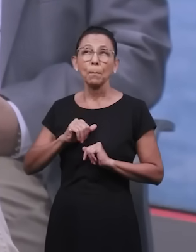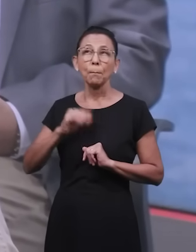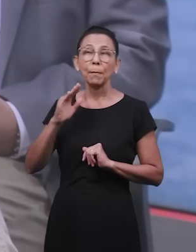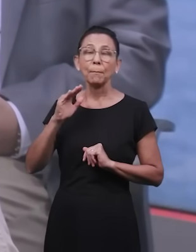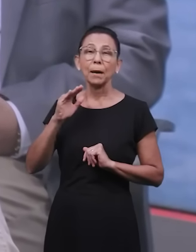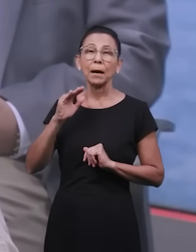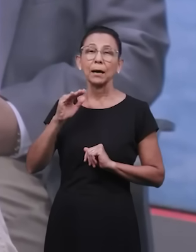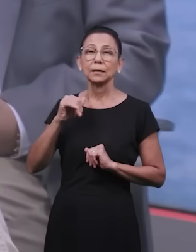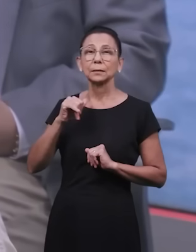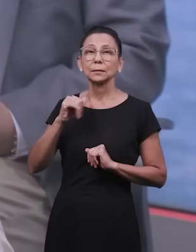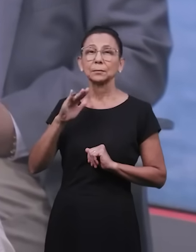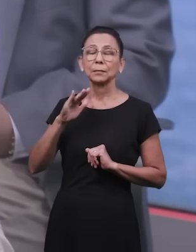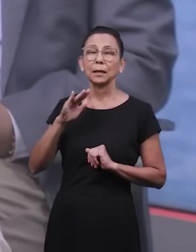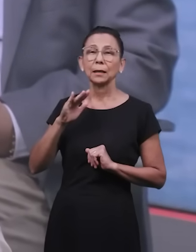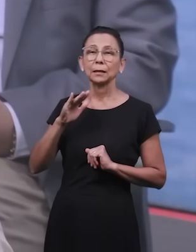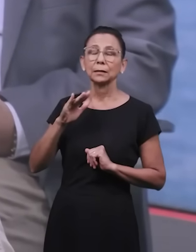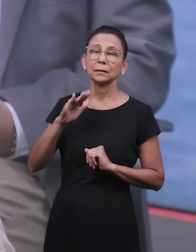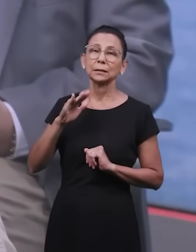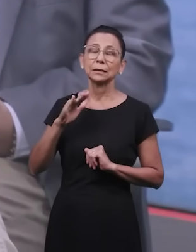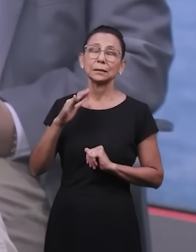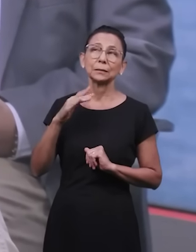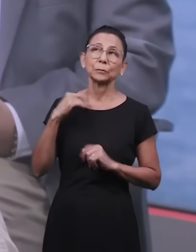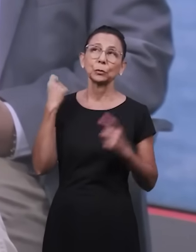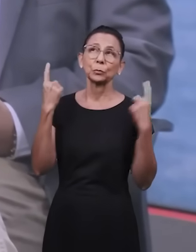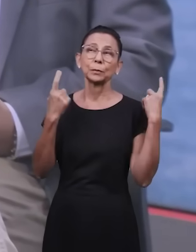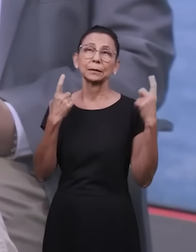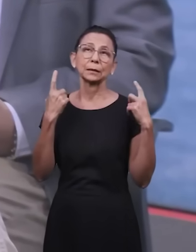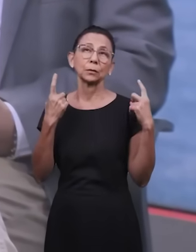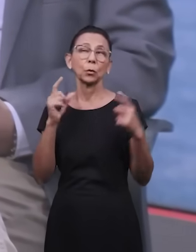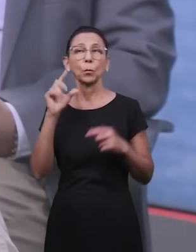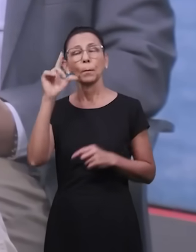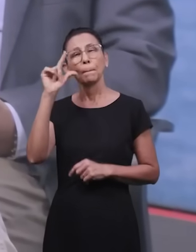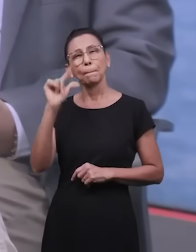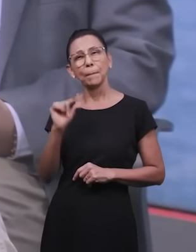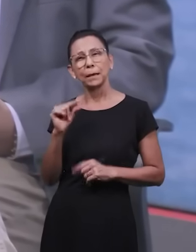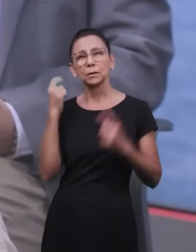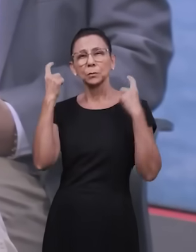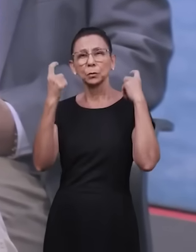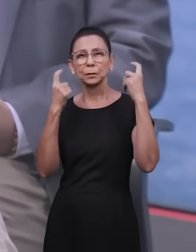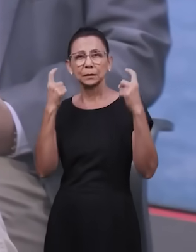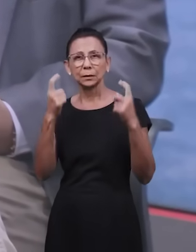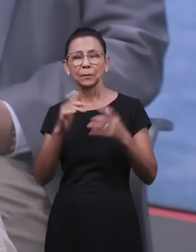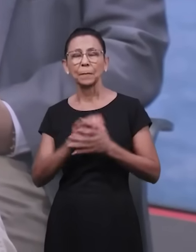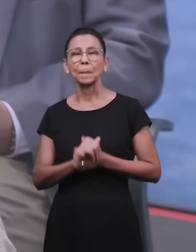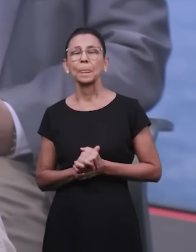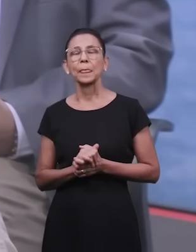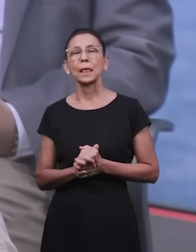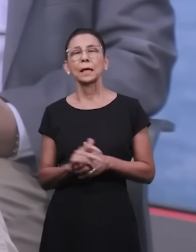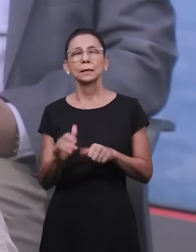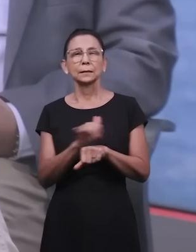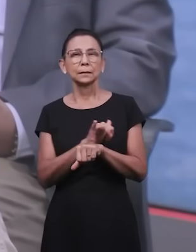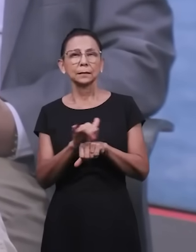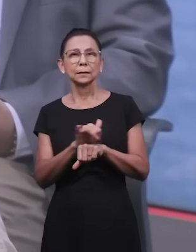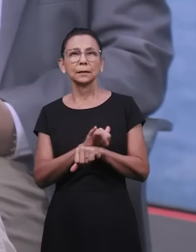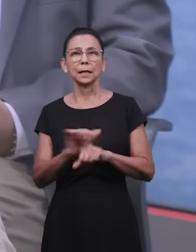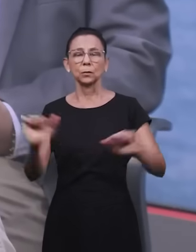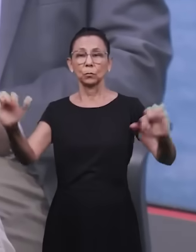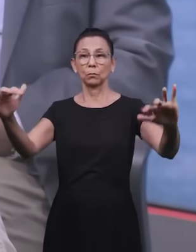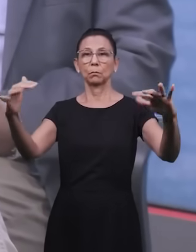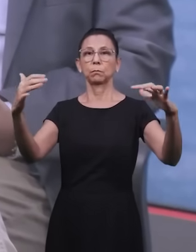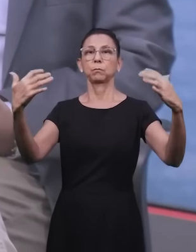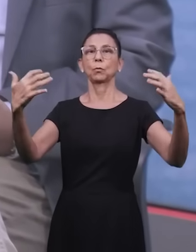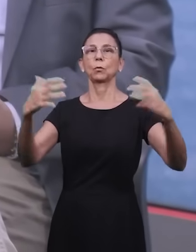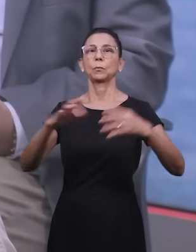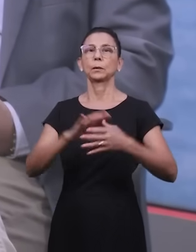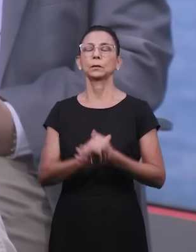menos essa preocupação naquilo que você vai executar. Então, por exemplo, quando eu digo de técnicas ou de possibilidades, se você